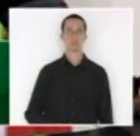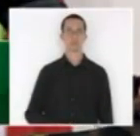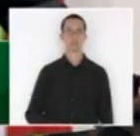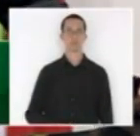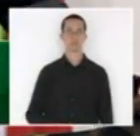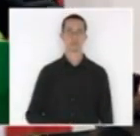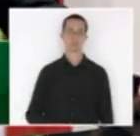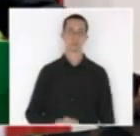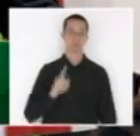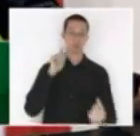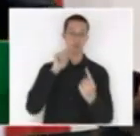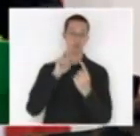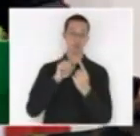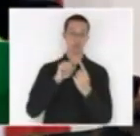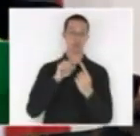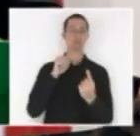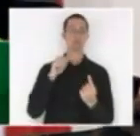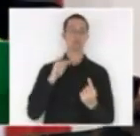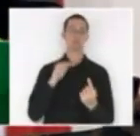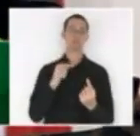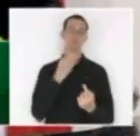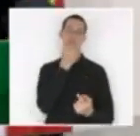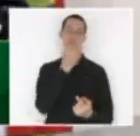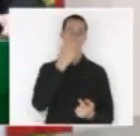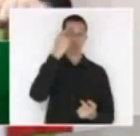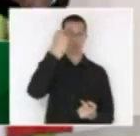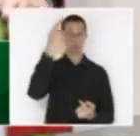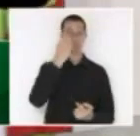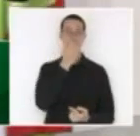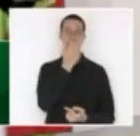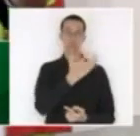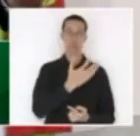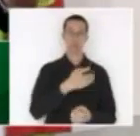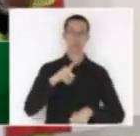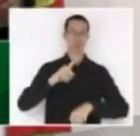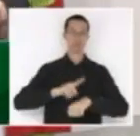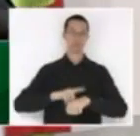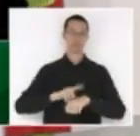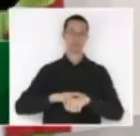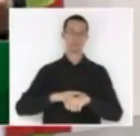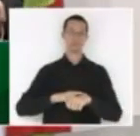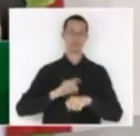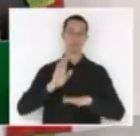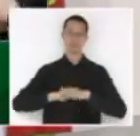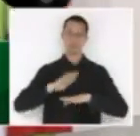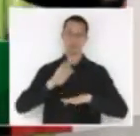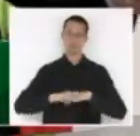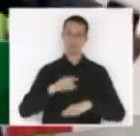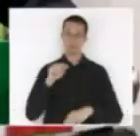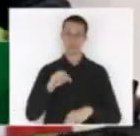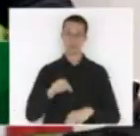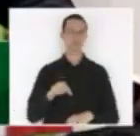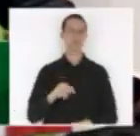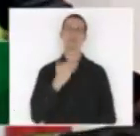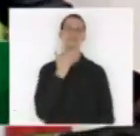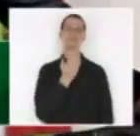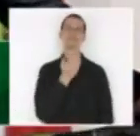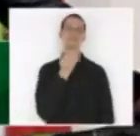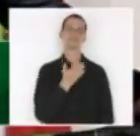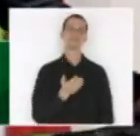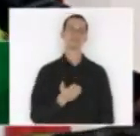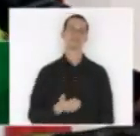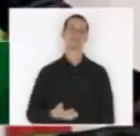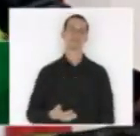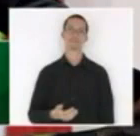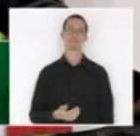é extremamente positiva, mas a resolutividade dela, a prática, ela não está fazendo